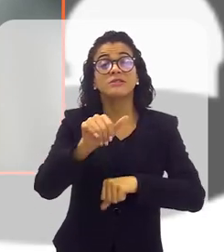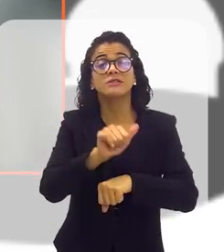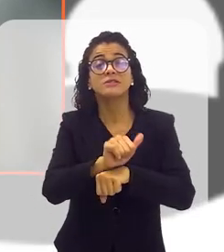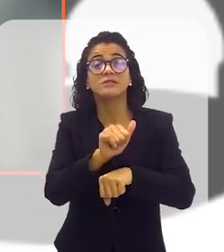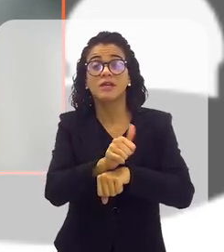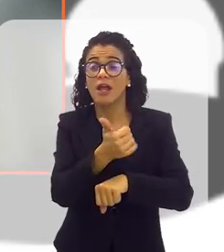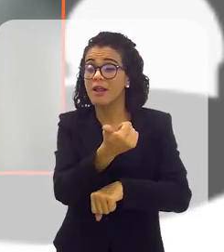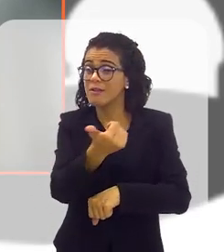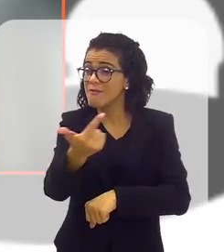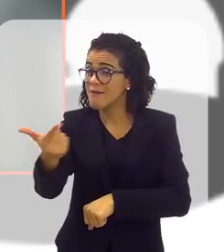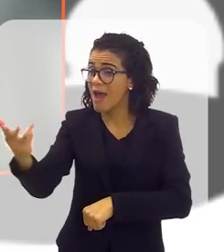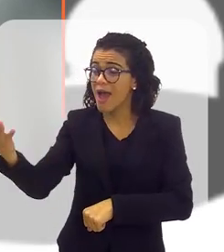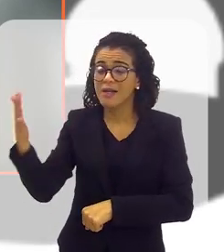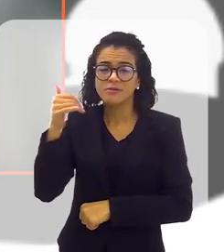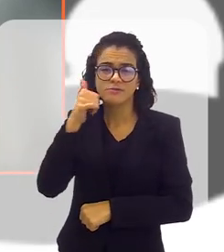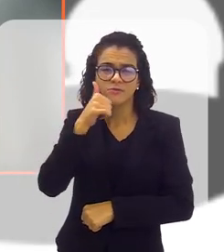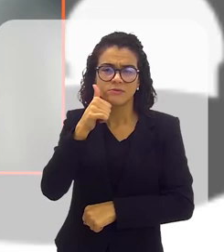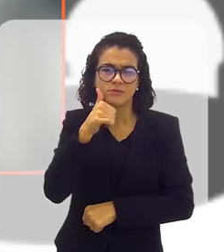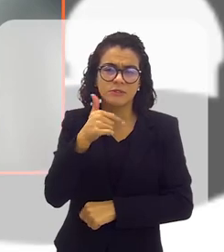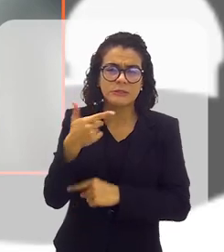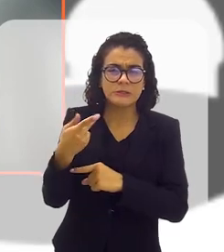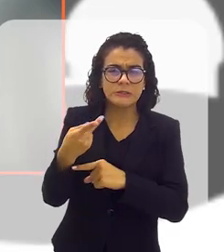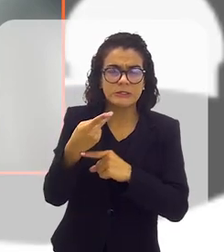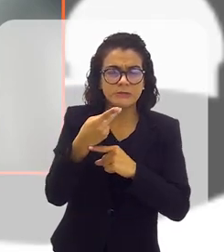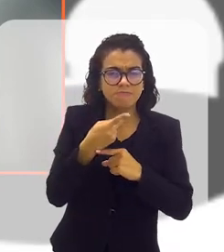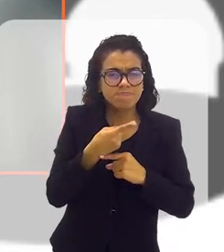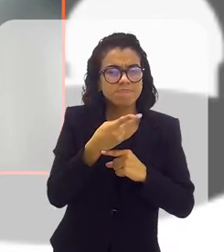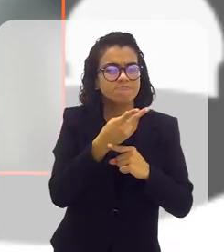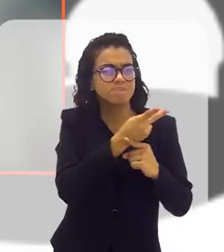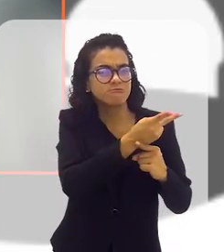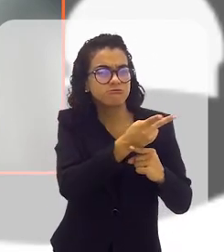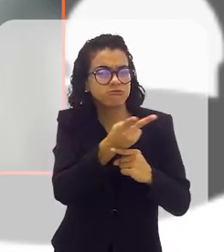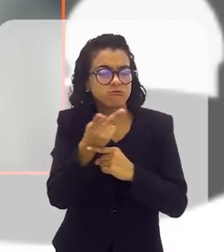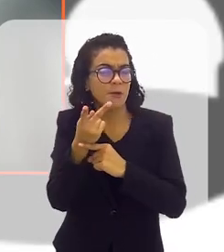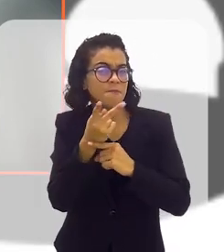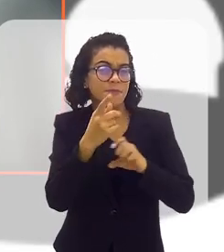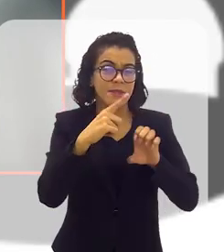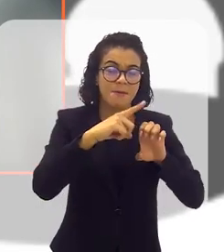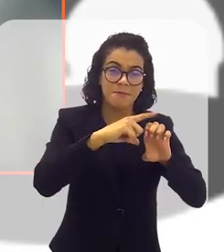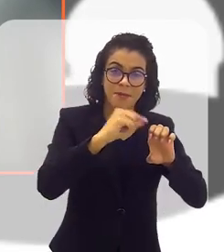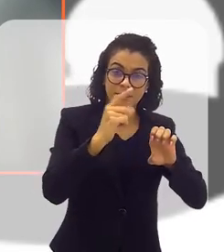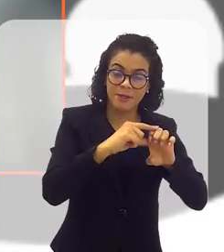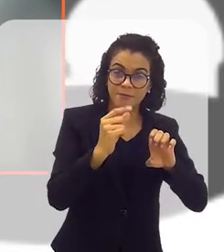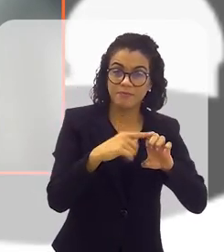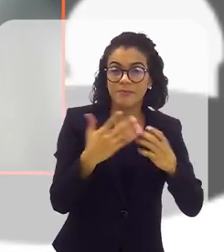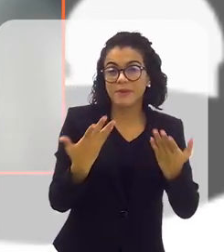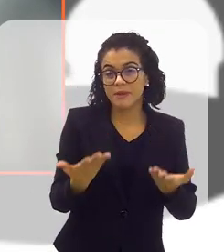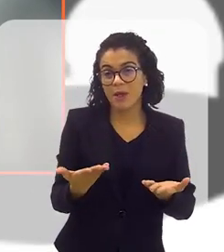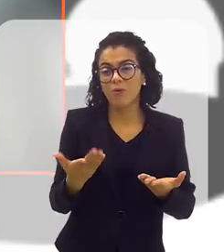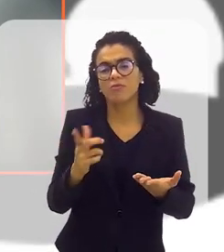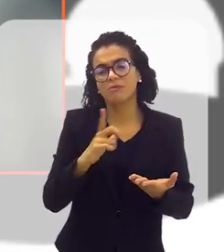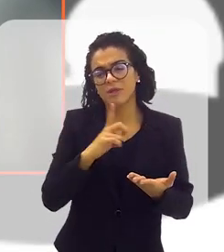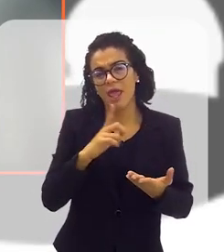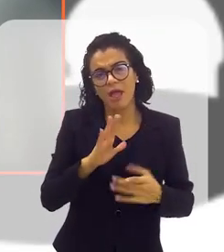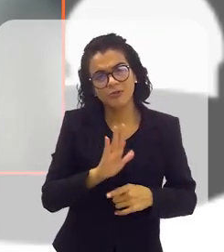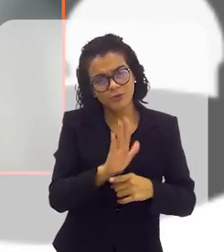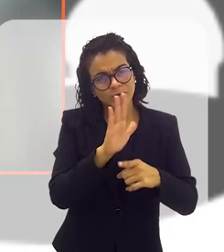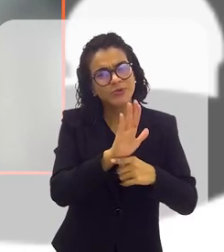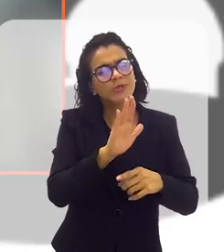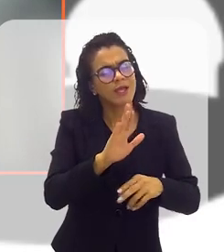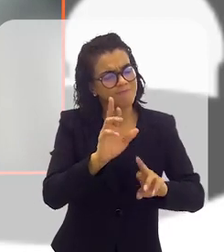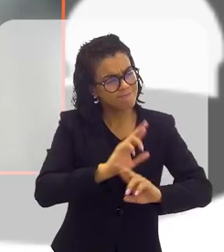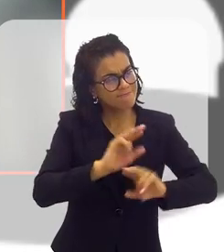inspirando outras mulheres a irem atrás, a empreenderem. Então, isso tem feito